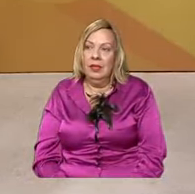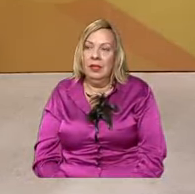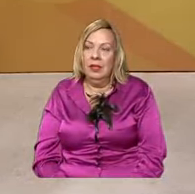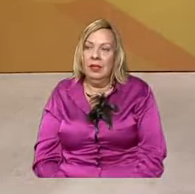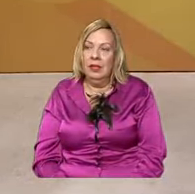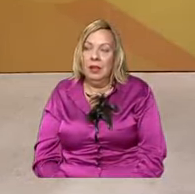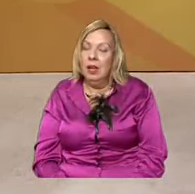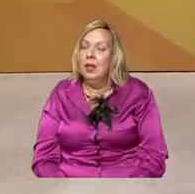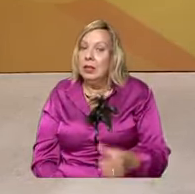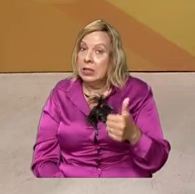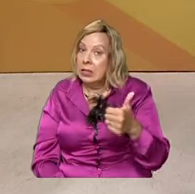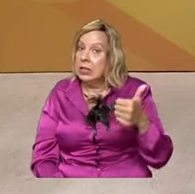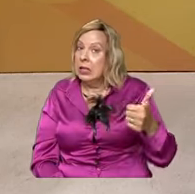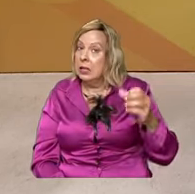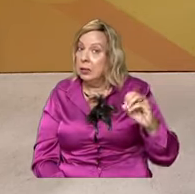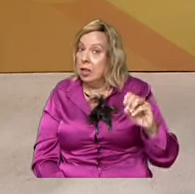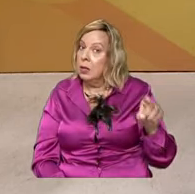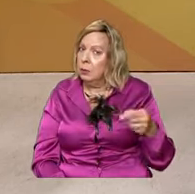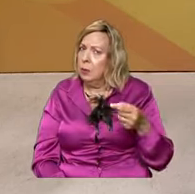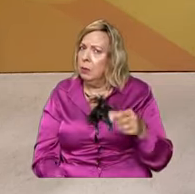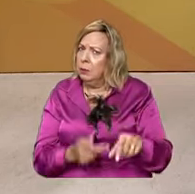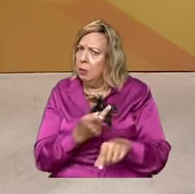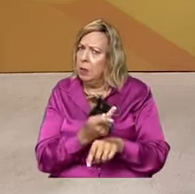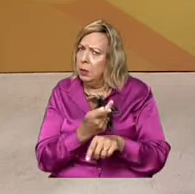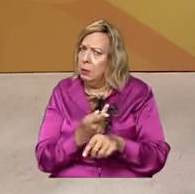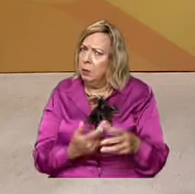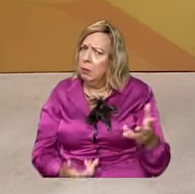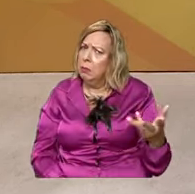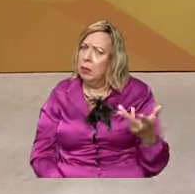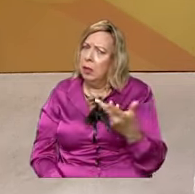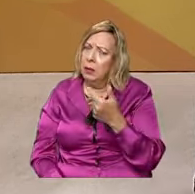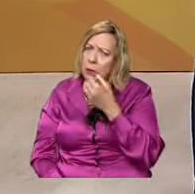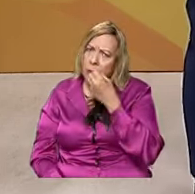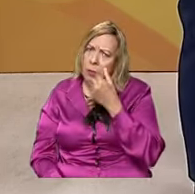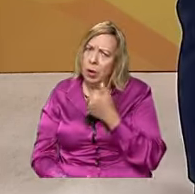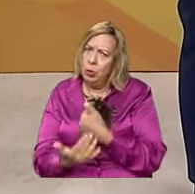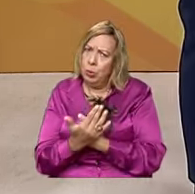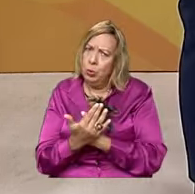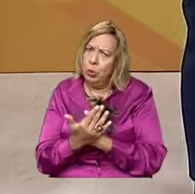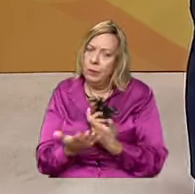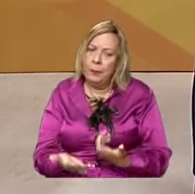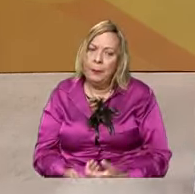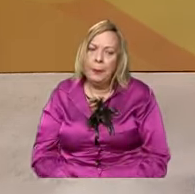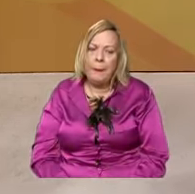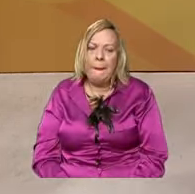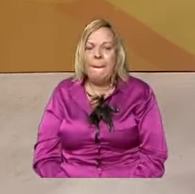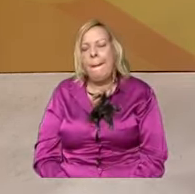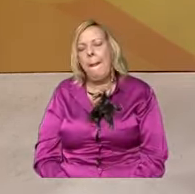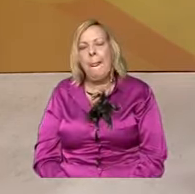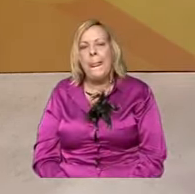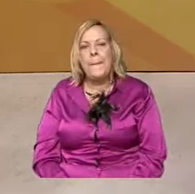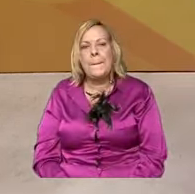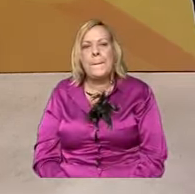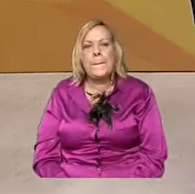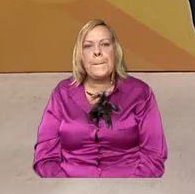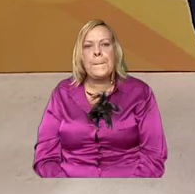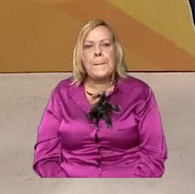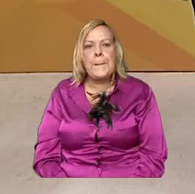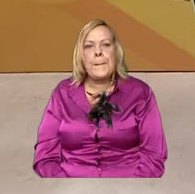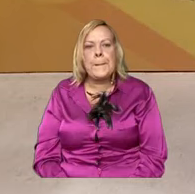110 mil reais pra cada. Já é uma premiação maravilhosíssima. Muito. Ó, caprichada, né? Recheada.